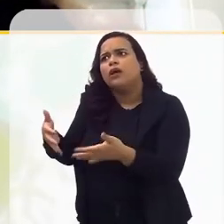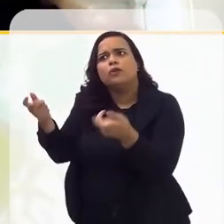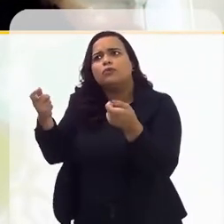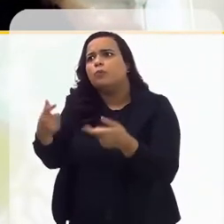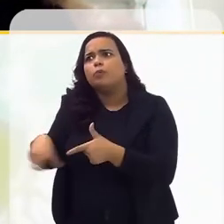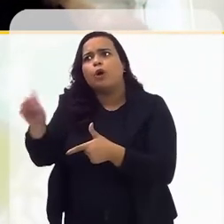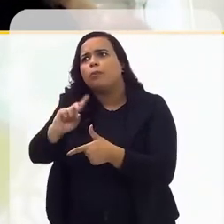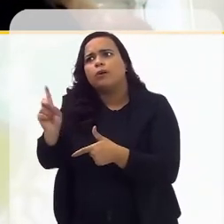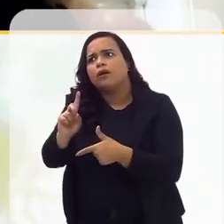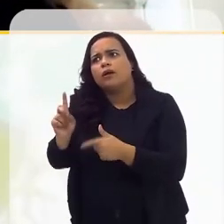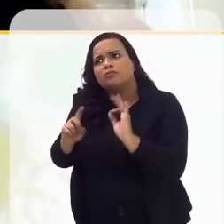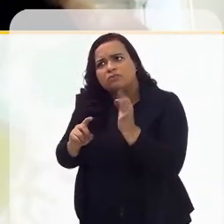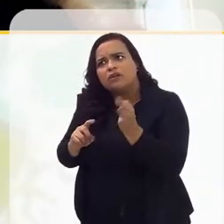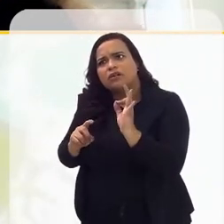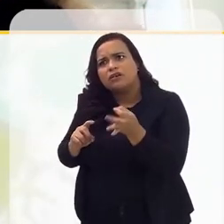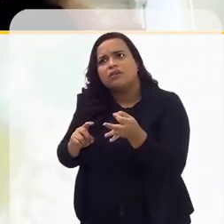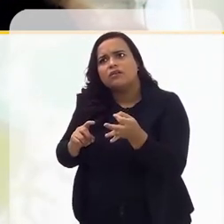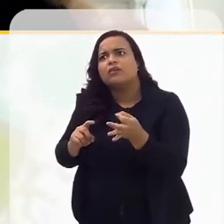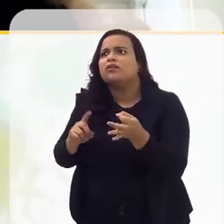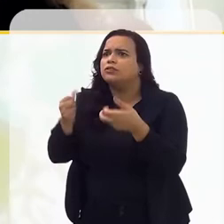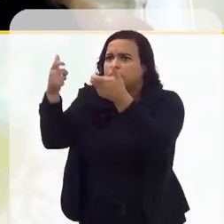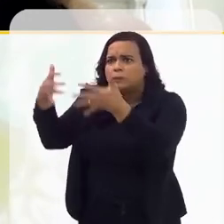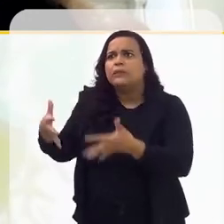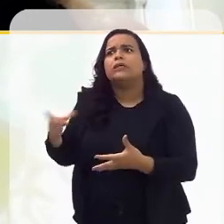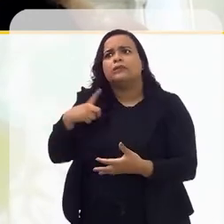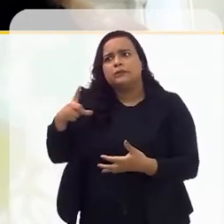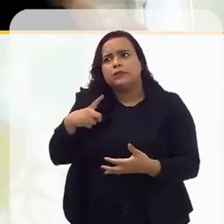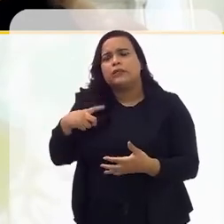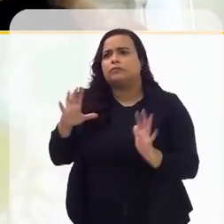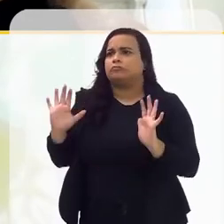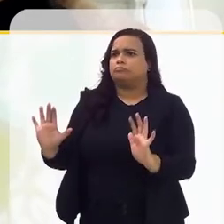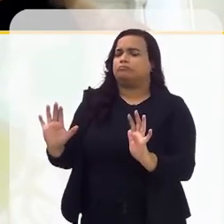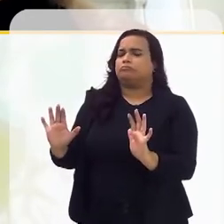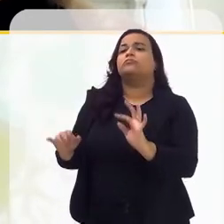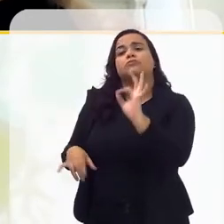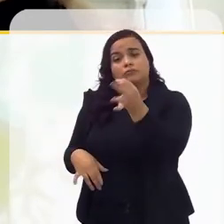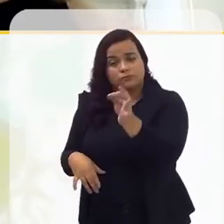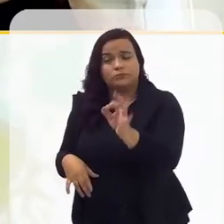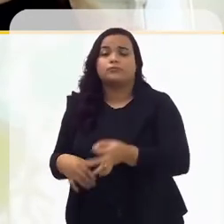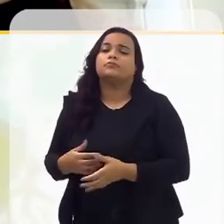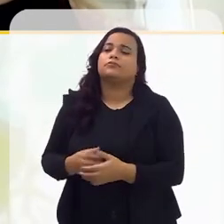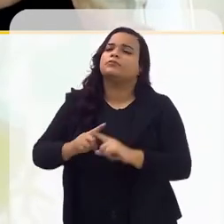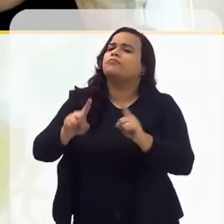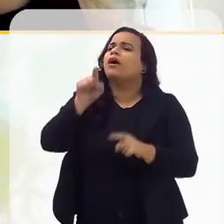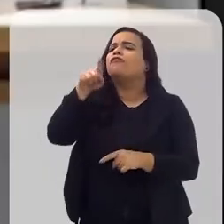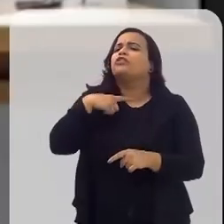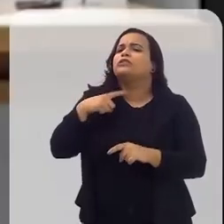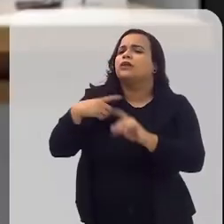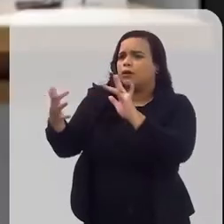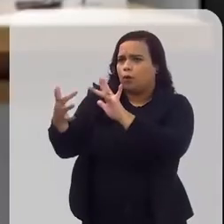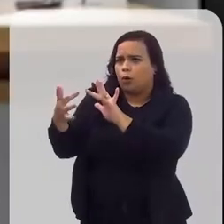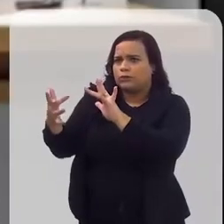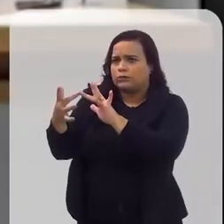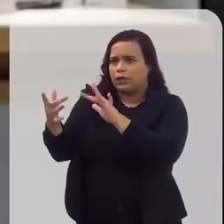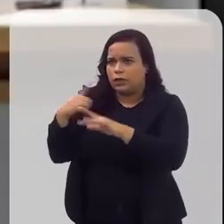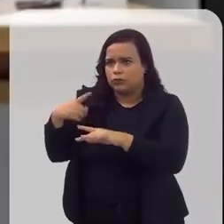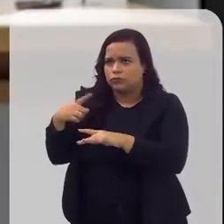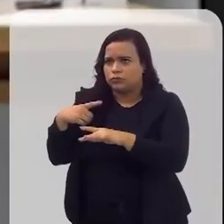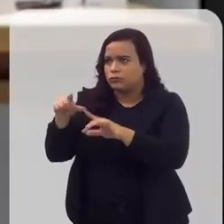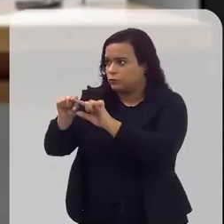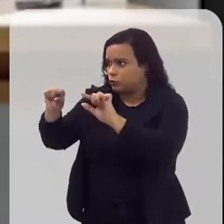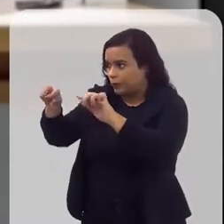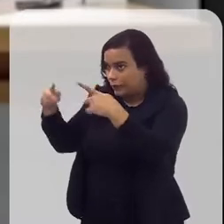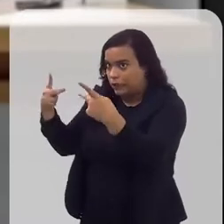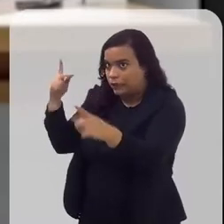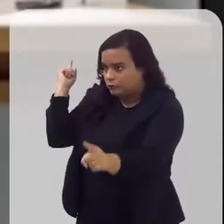amamentar com silicone. É uma coisa que é muito vendida também. Ingrid, e aí se você tem contato com esse